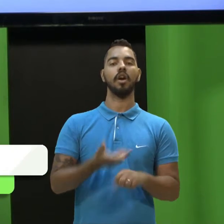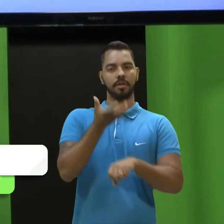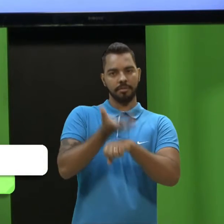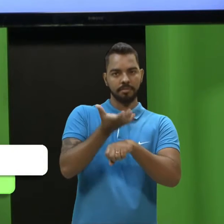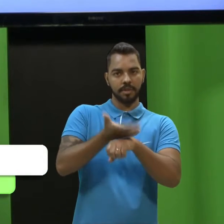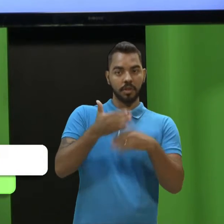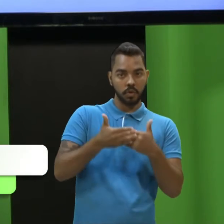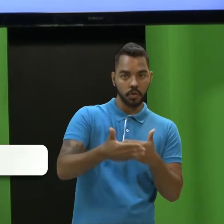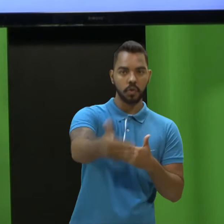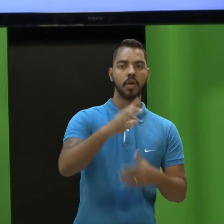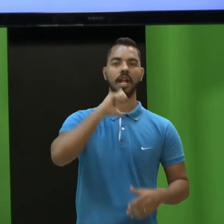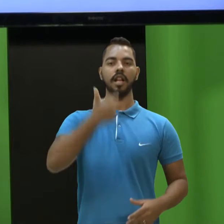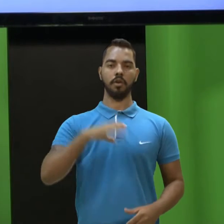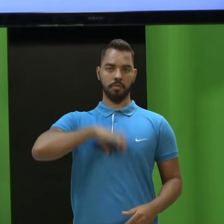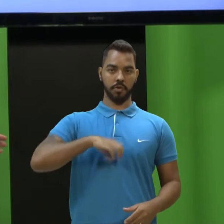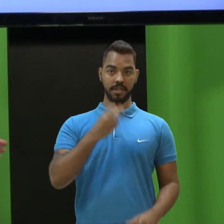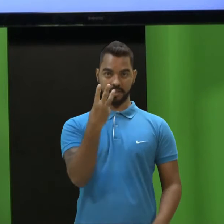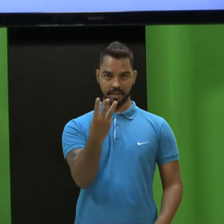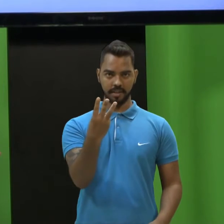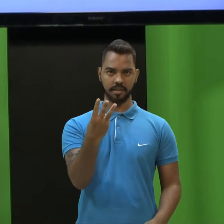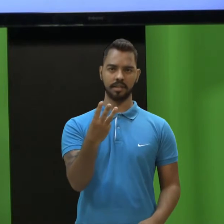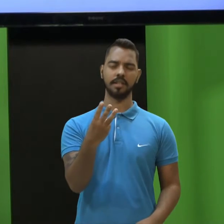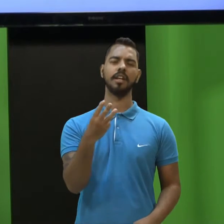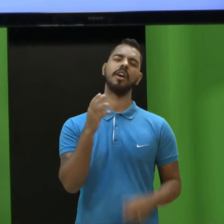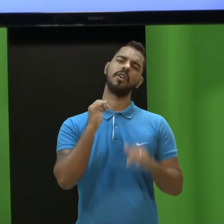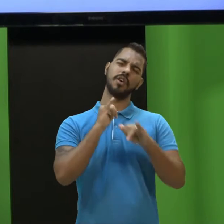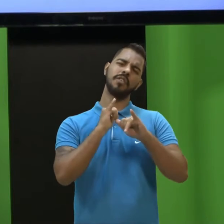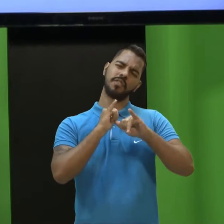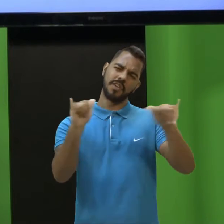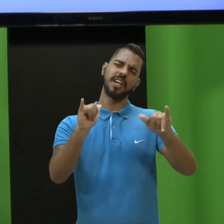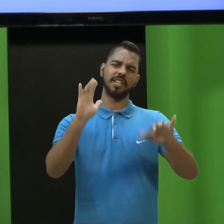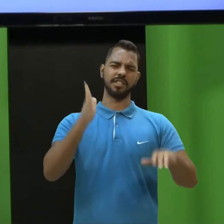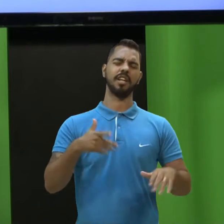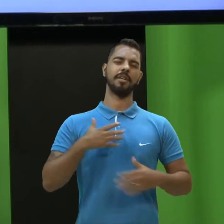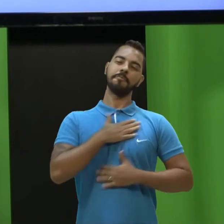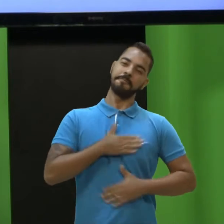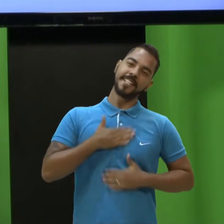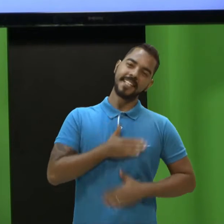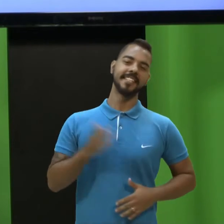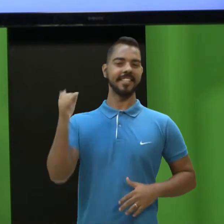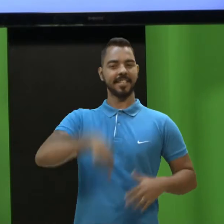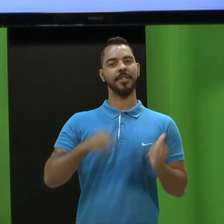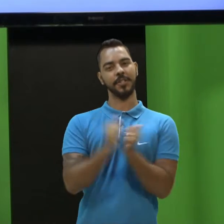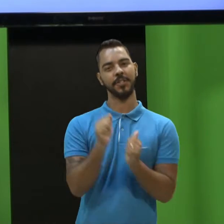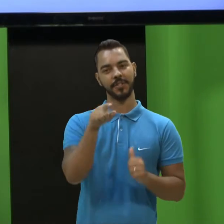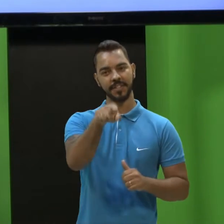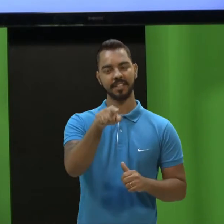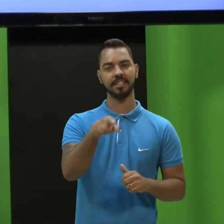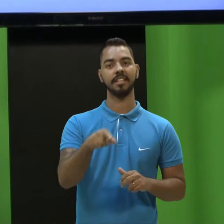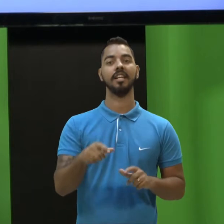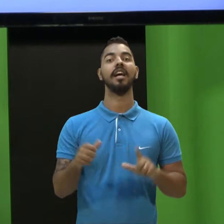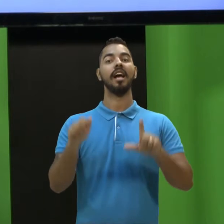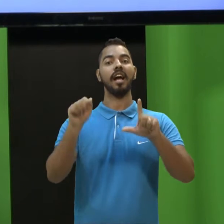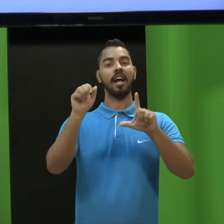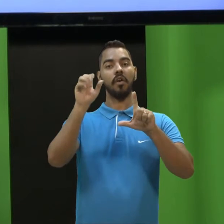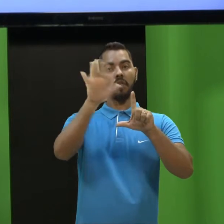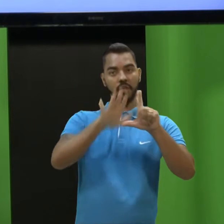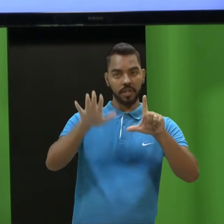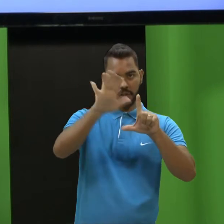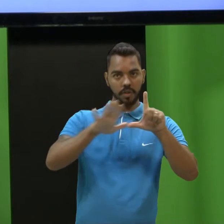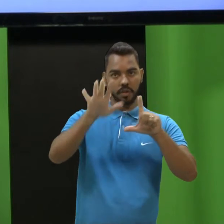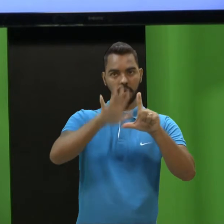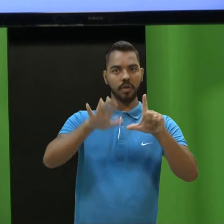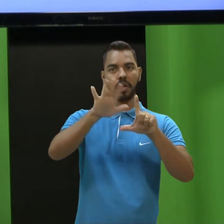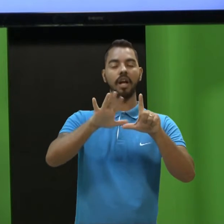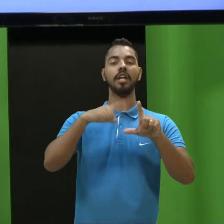Portuguesa 3. Como já disse, é um prazer estar aqui com vocês. Além dessa videoaula que apresentaremos todo o conteúdo programático do